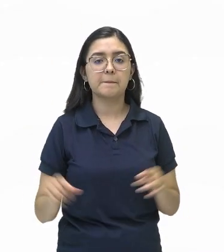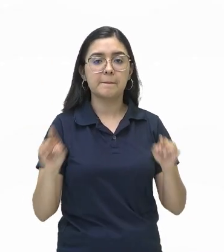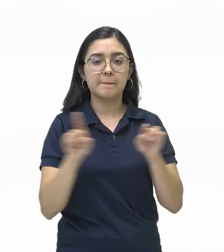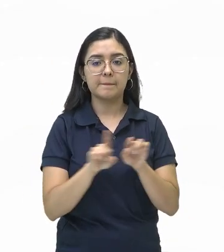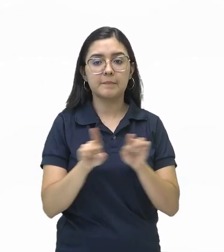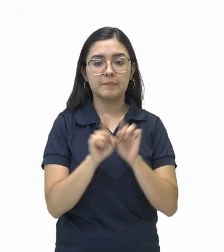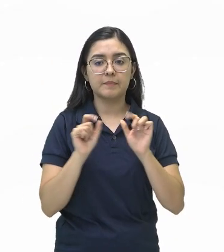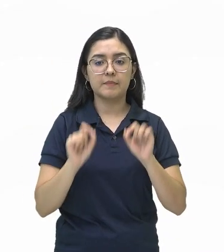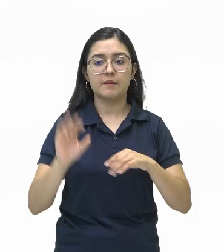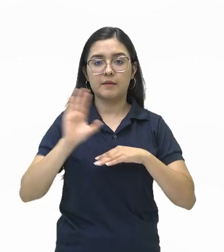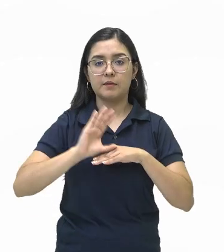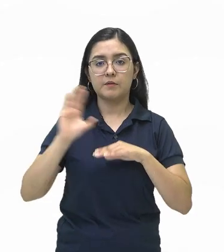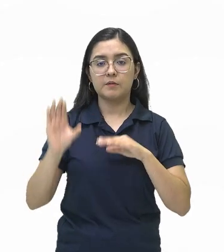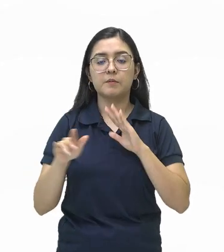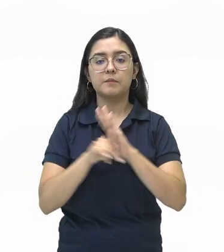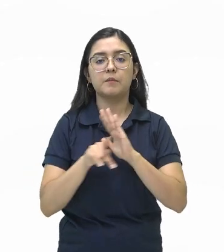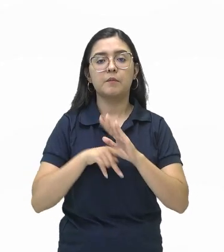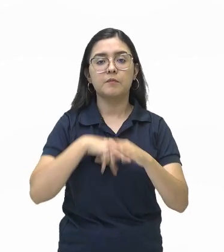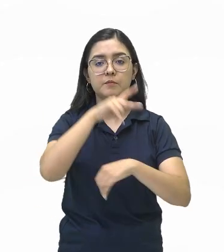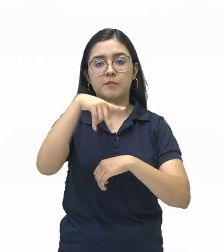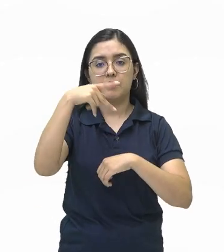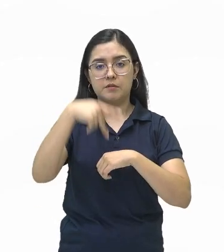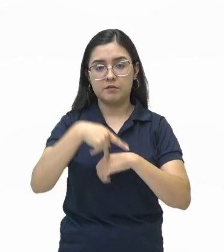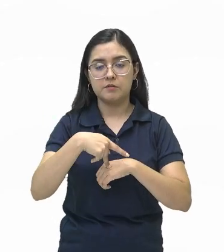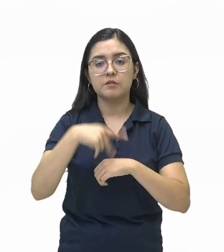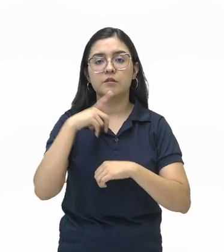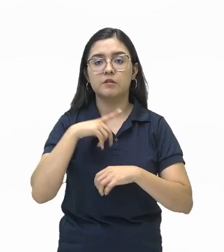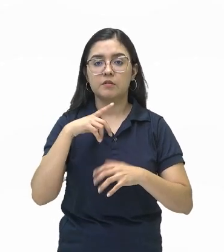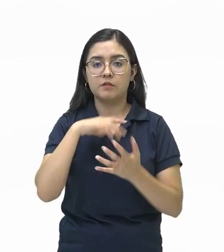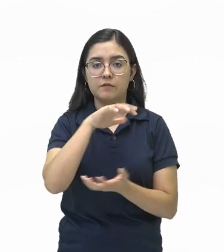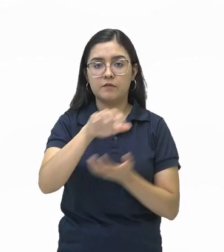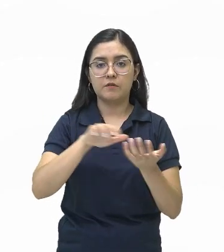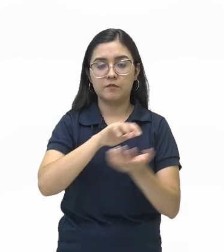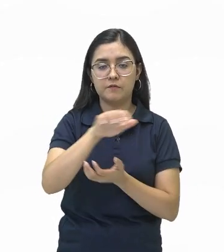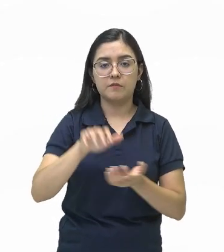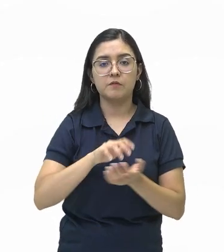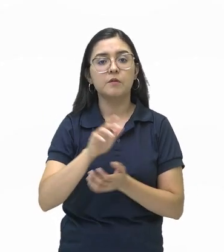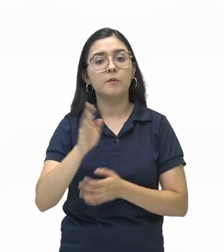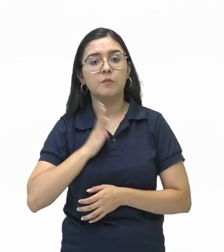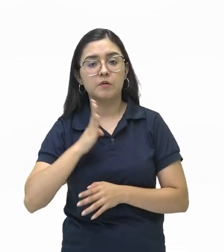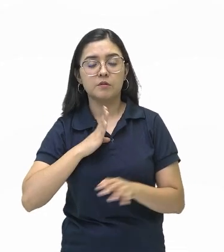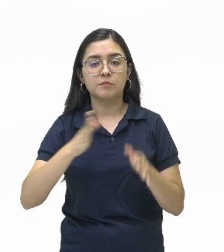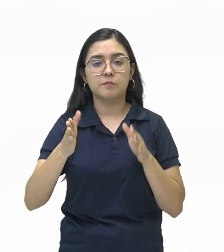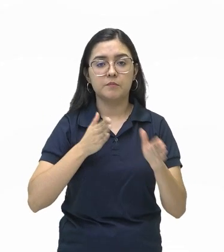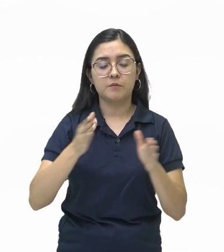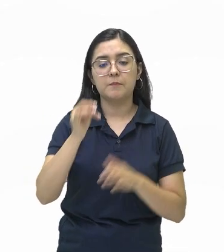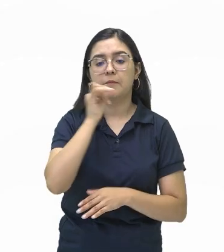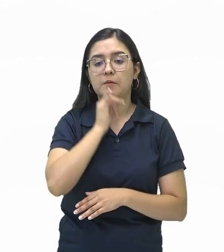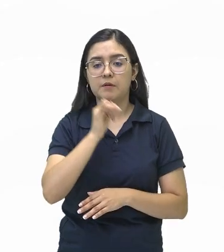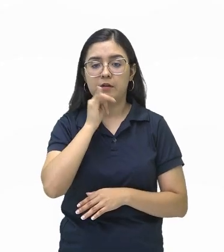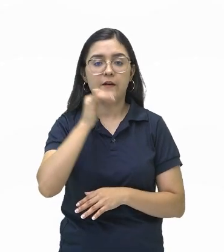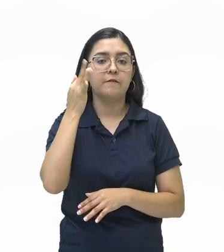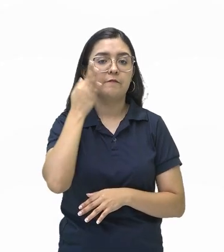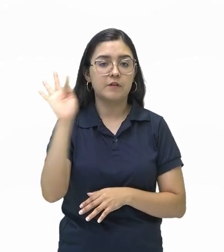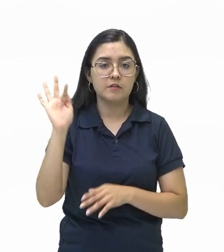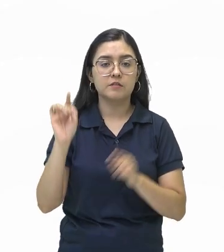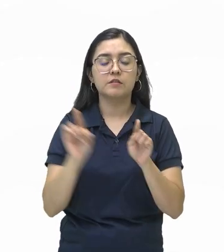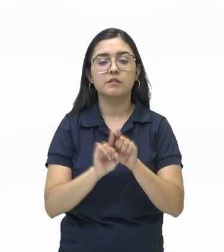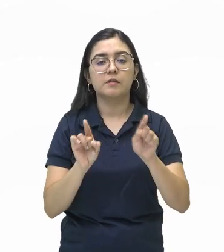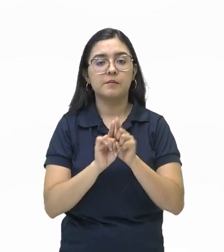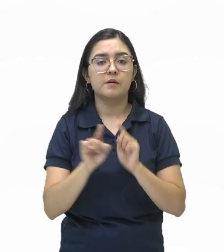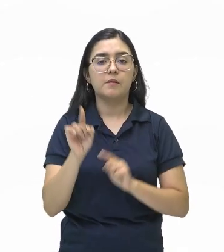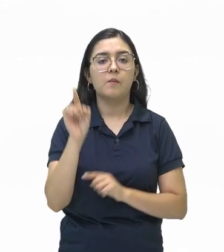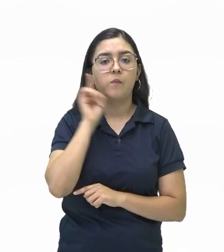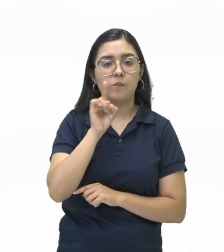a constituição de países que passaram por revoluções burguesas no período, como, por exemplo, a França e os